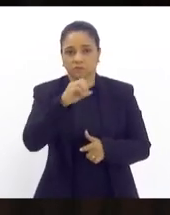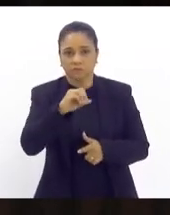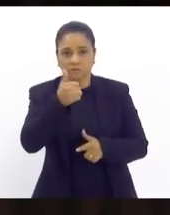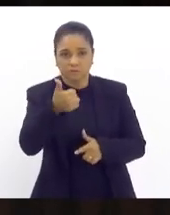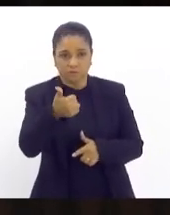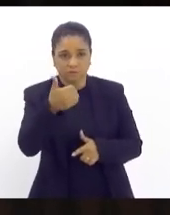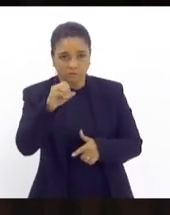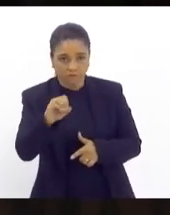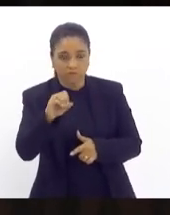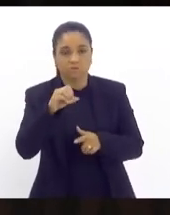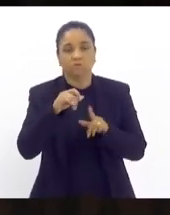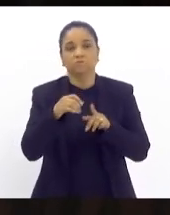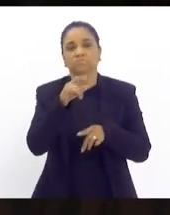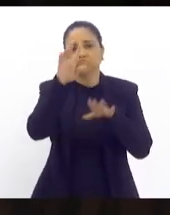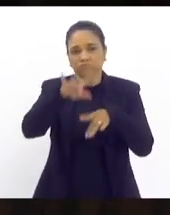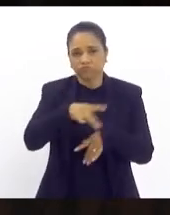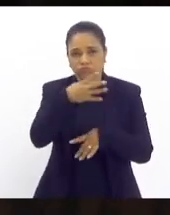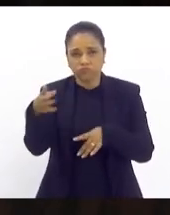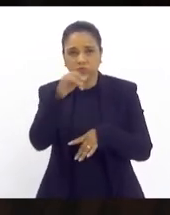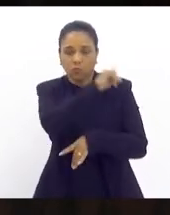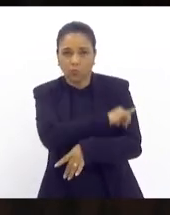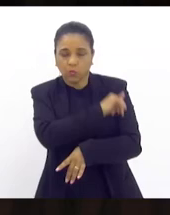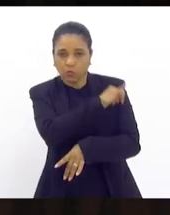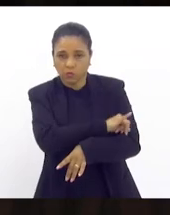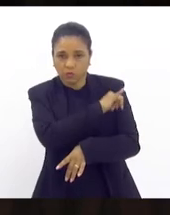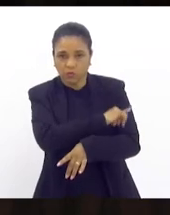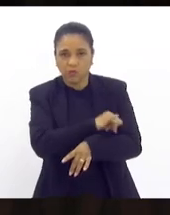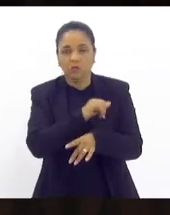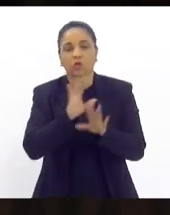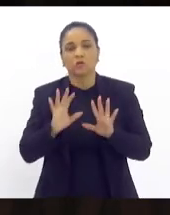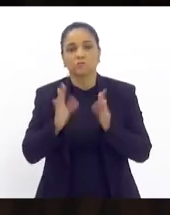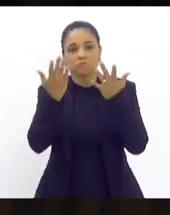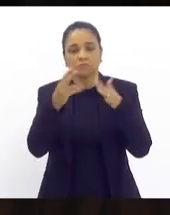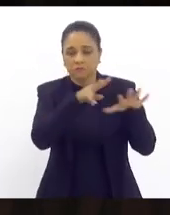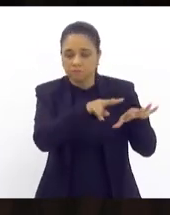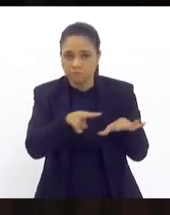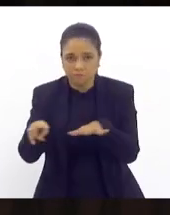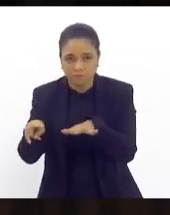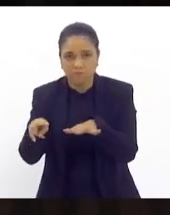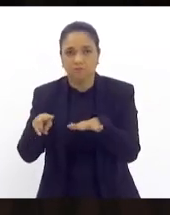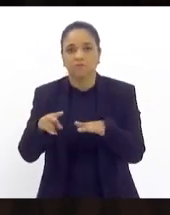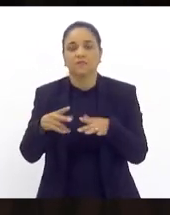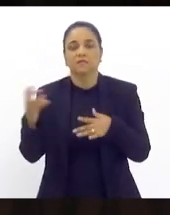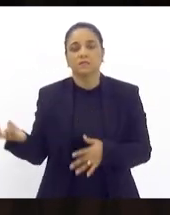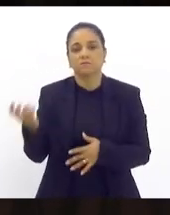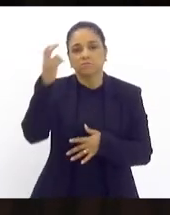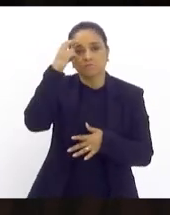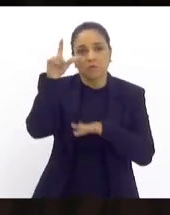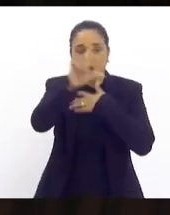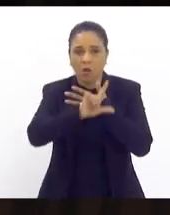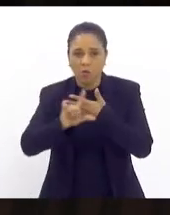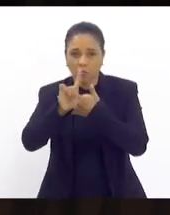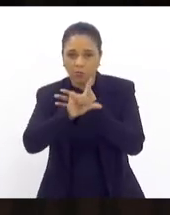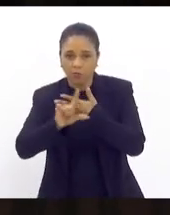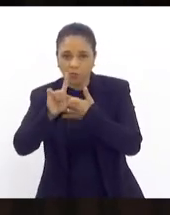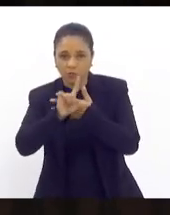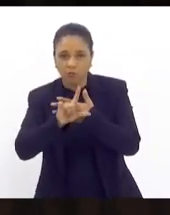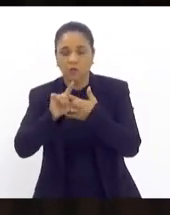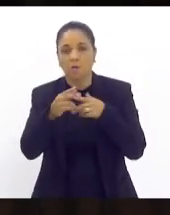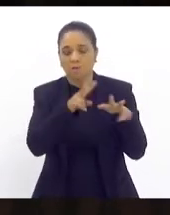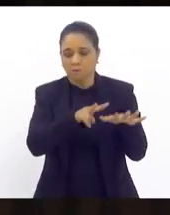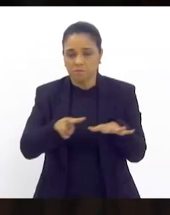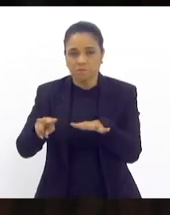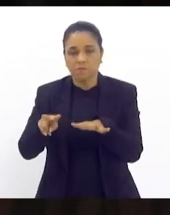do Estado do Rio de Janeiro a semana Estadual de comemoração dos sarau de literatura a ser realizada anualmente na primeira semana